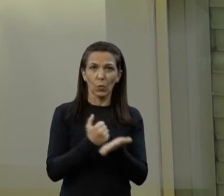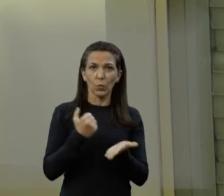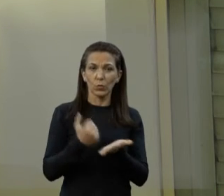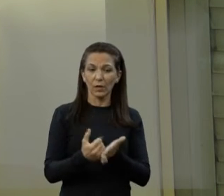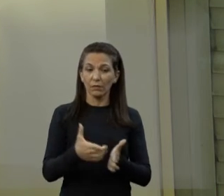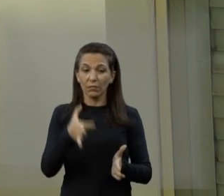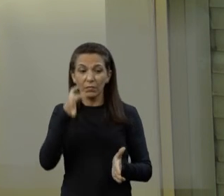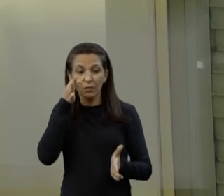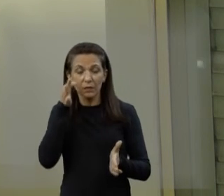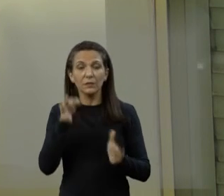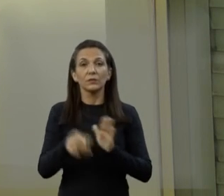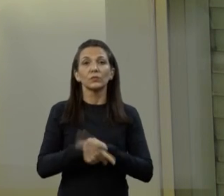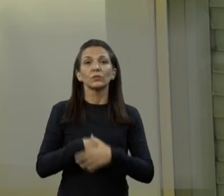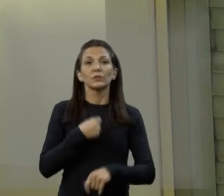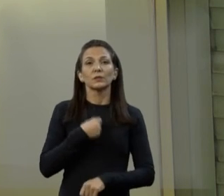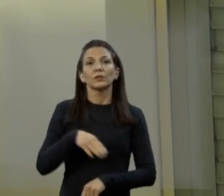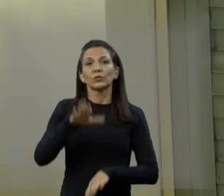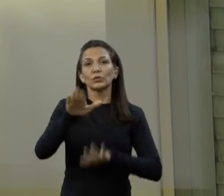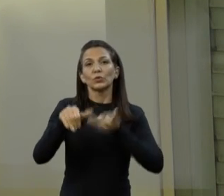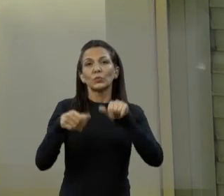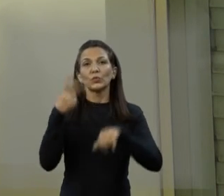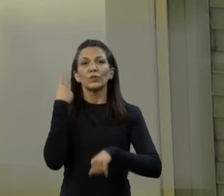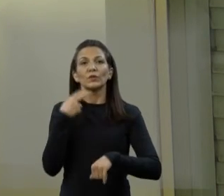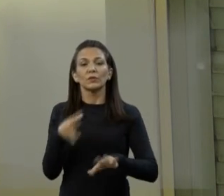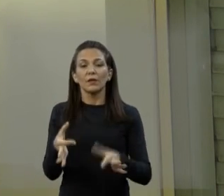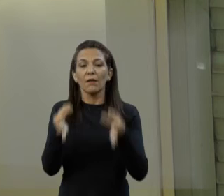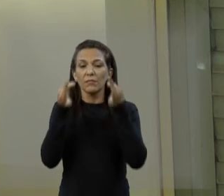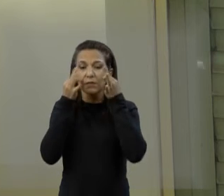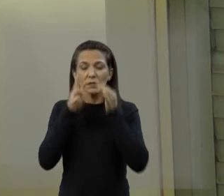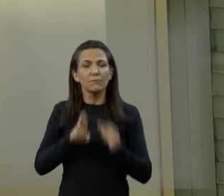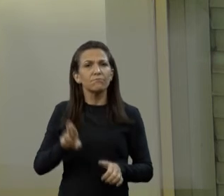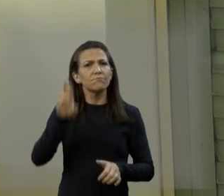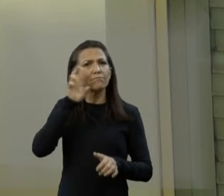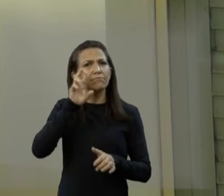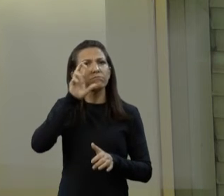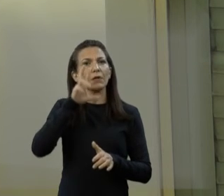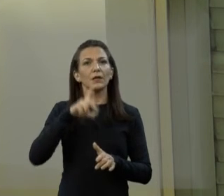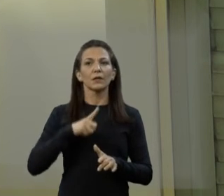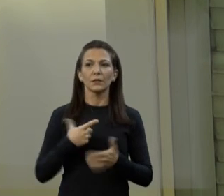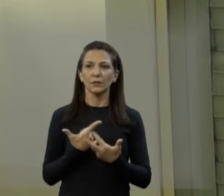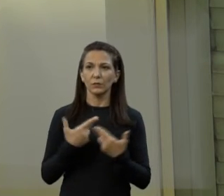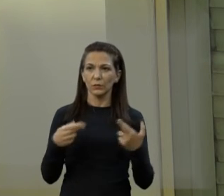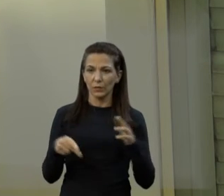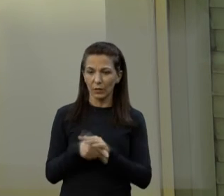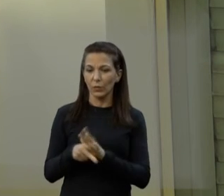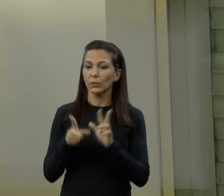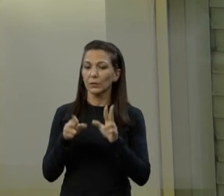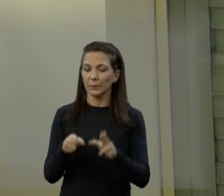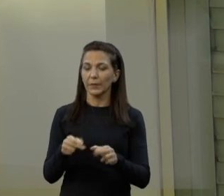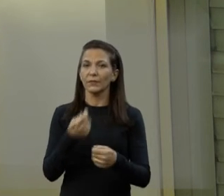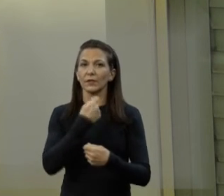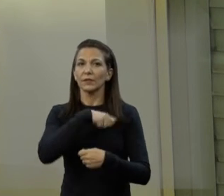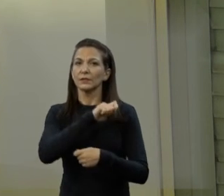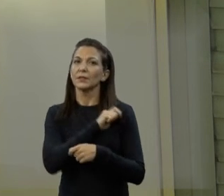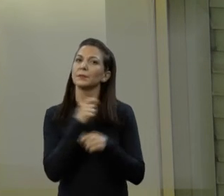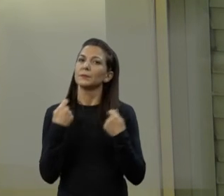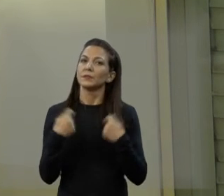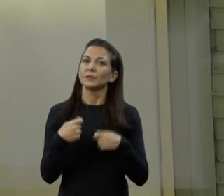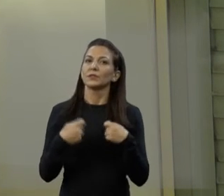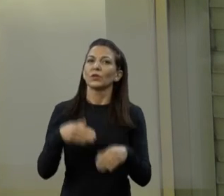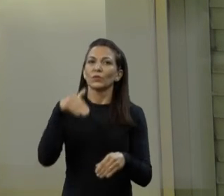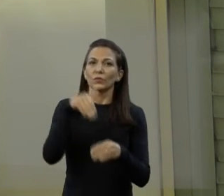e conclamo todos os vereadores a ficarem de ouro nessa questão assim eu também farei sendo assim